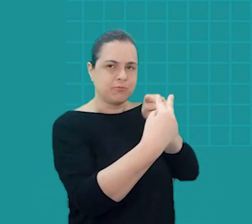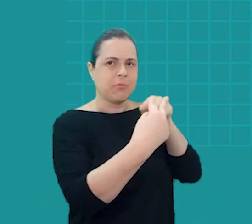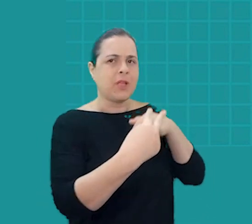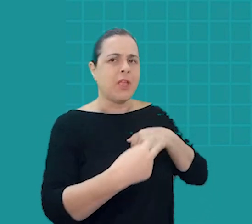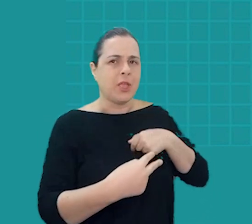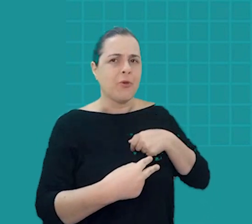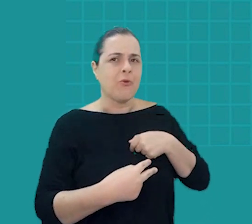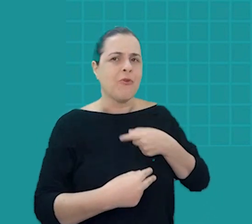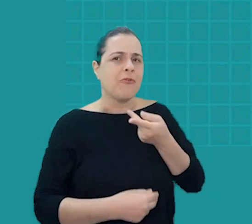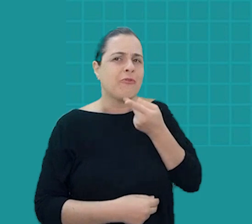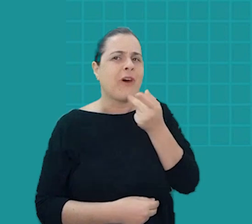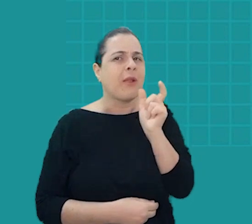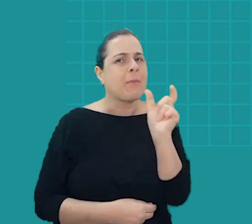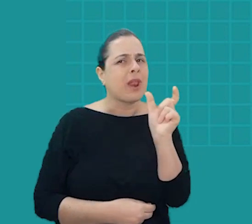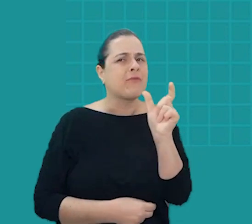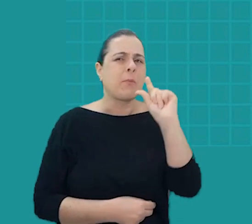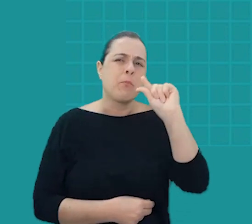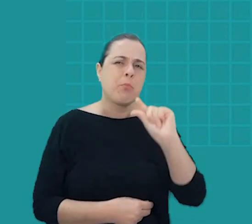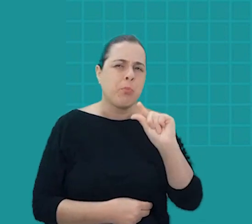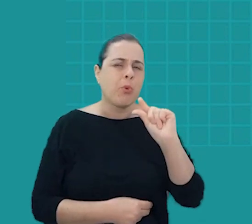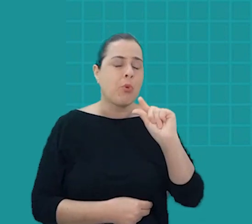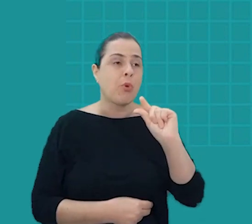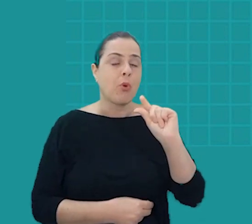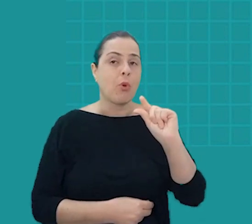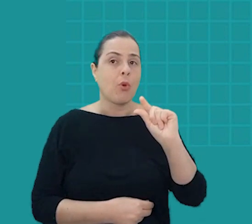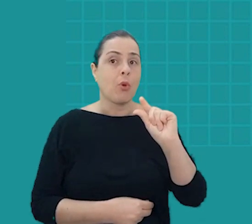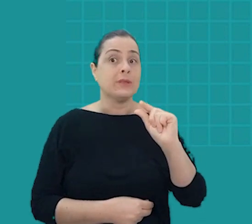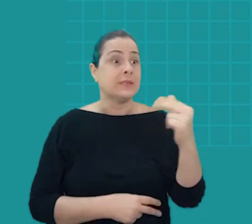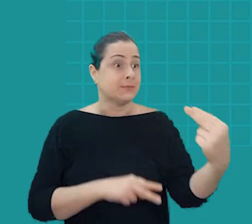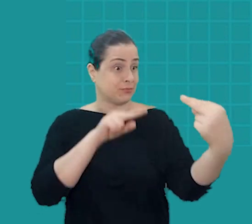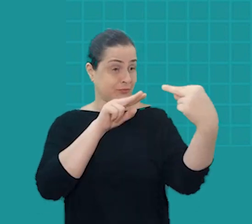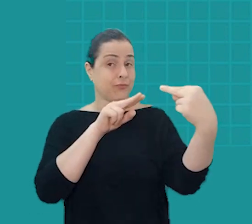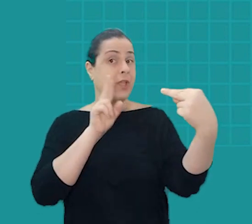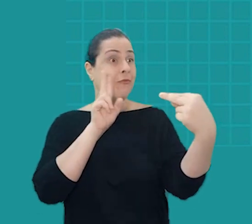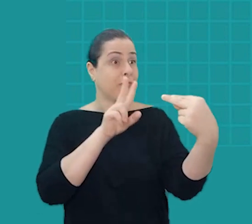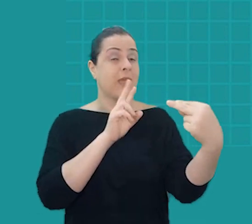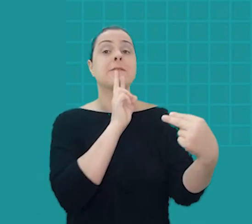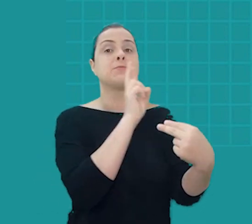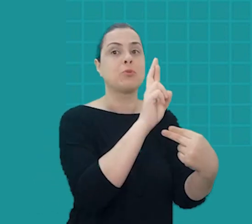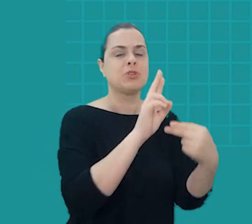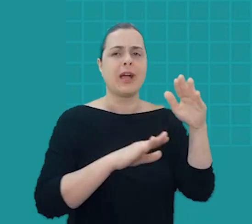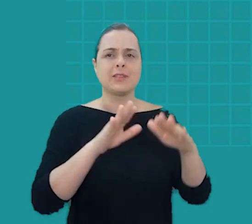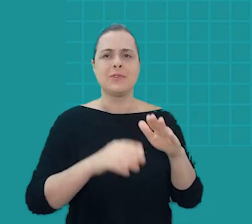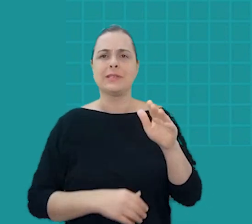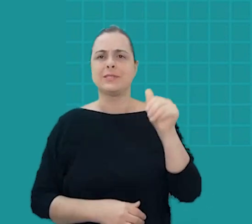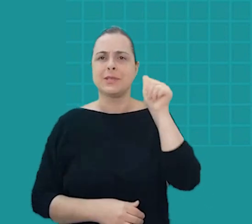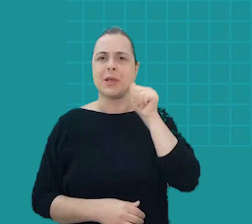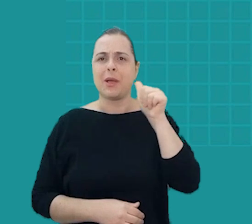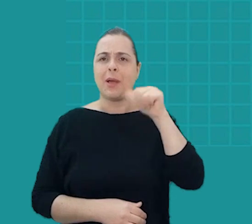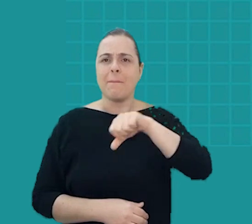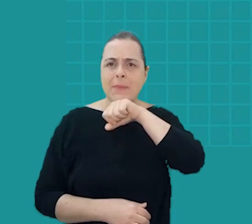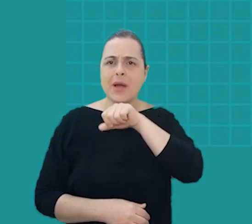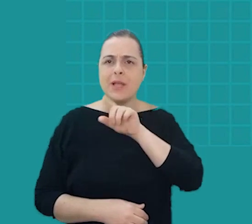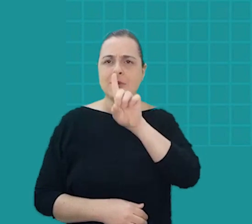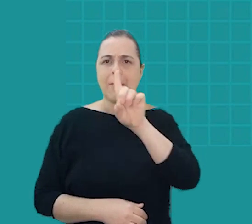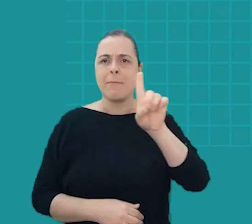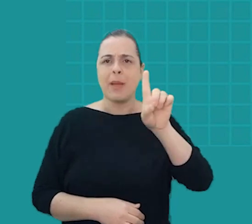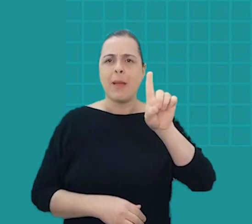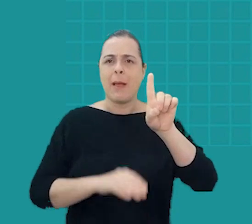eu atendia, mas quando ela falava olhando de costas, falando de costas ou de lado, eu tinha essa